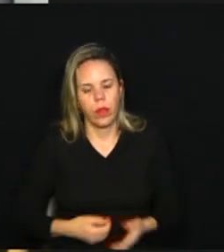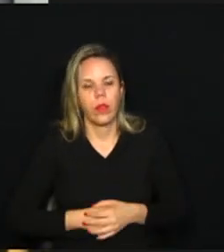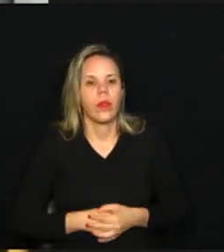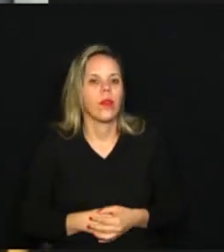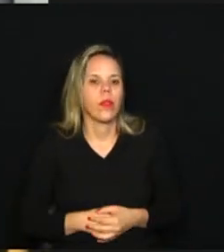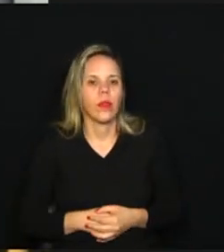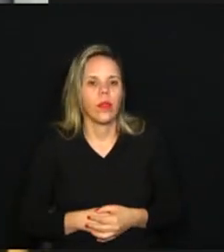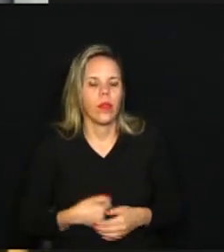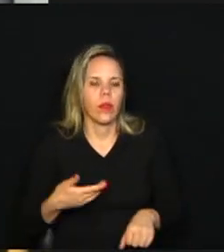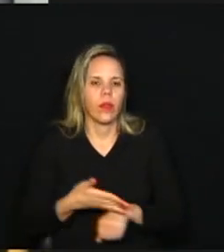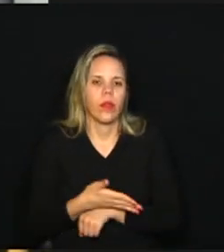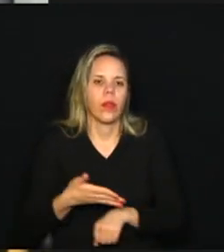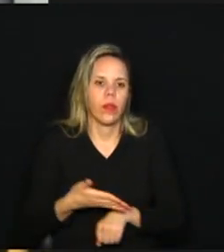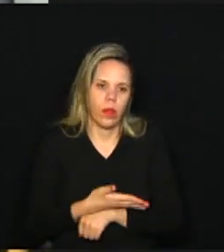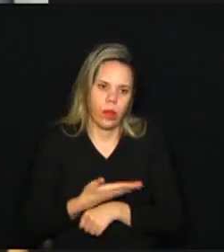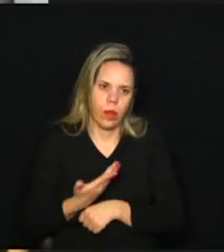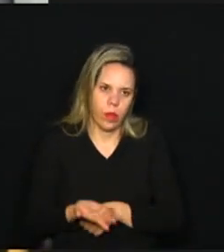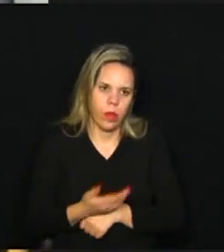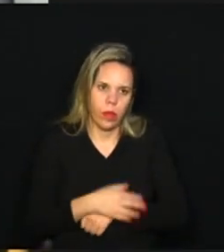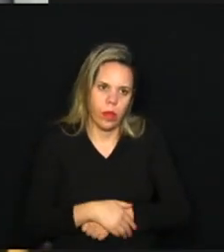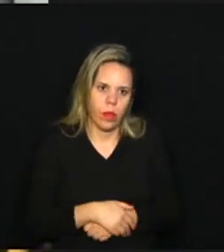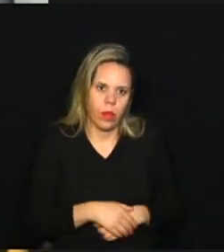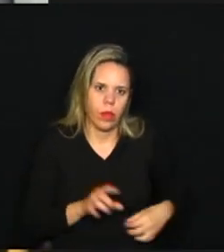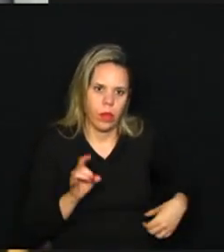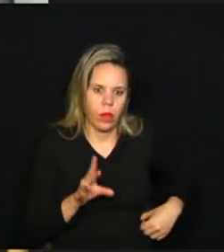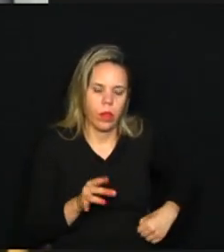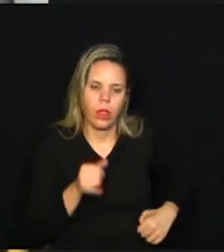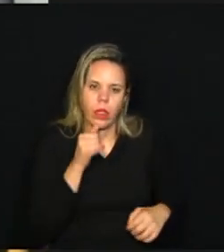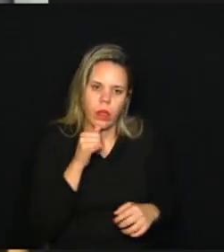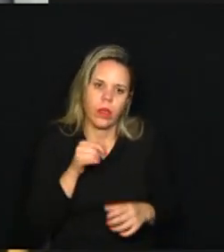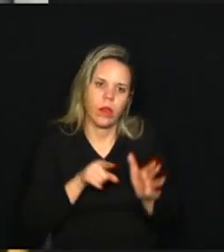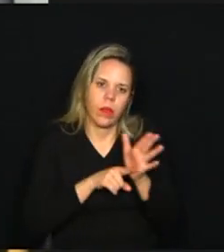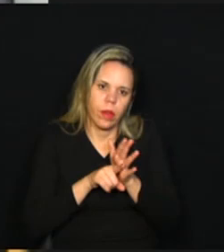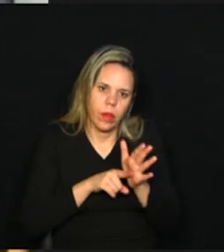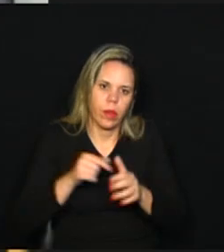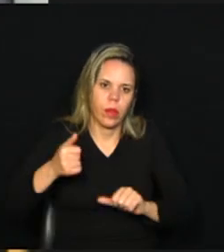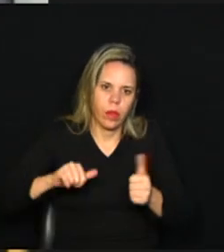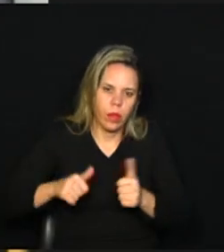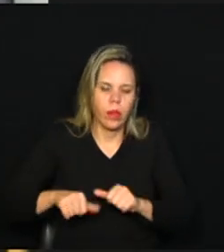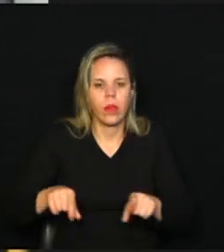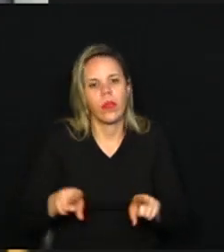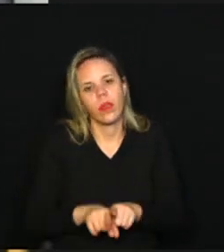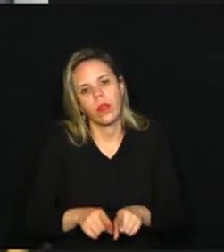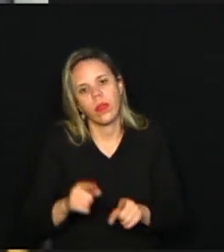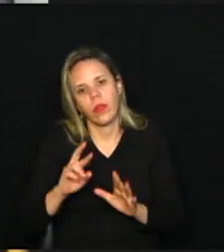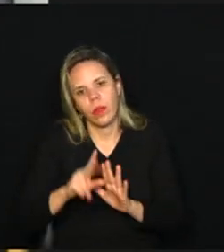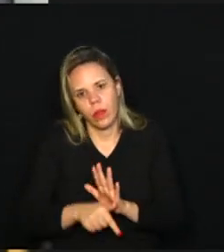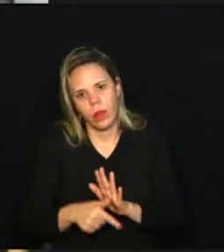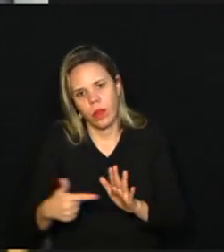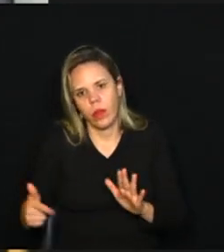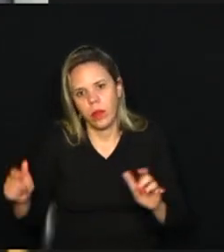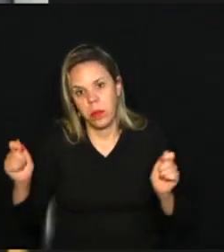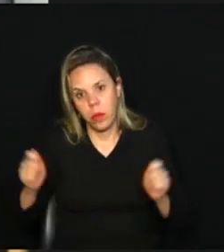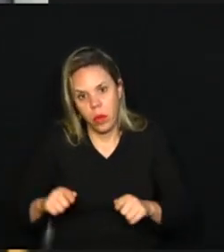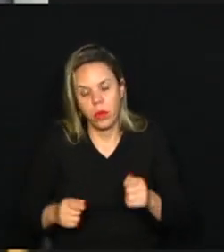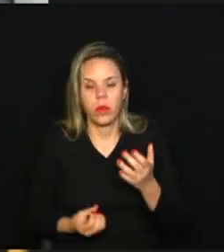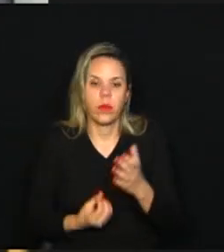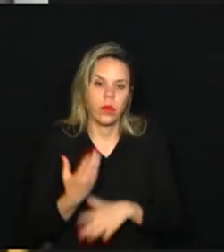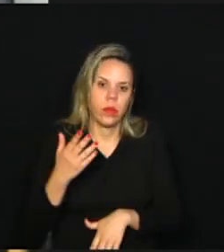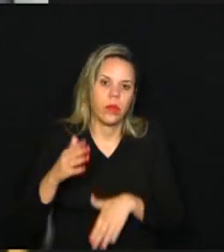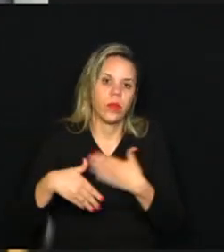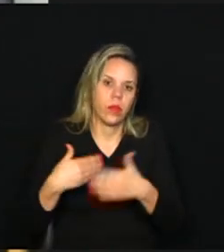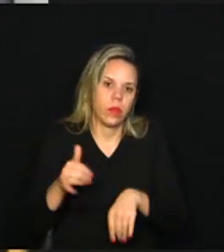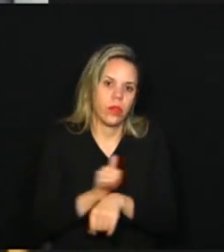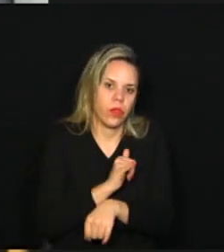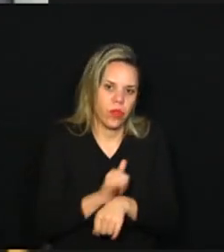e participamos, né? Não só estabelecendo o diagnóstico, mas estabelecendo outras possibilidades de sequenciamento,